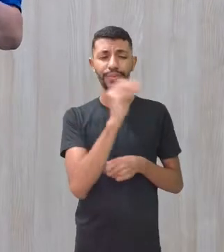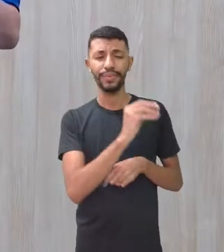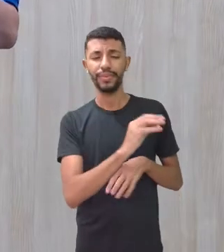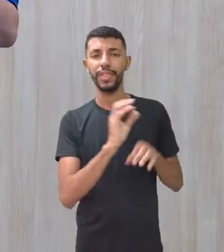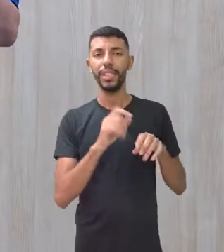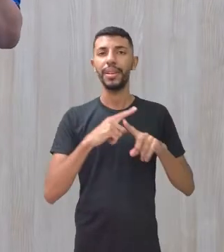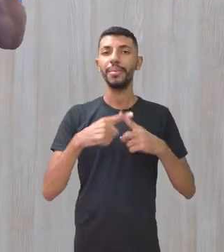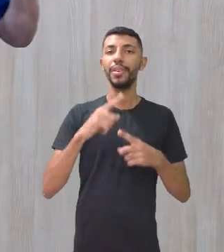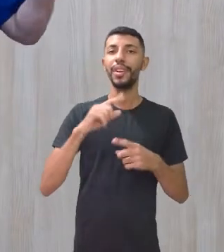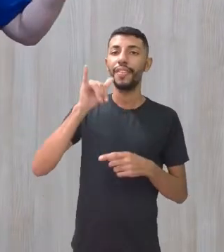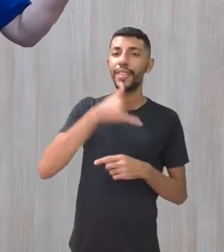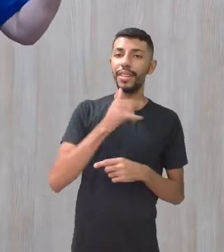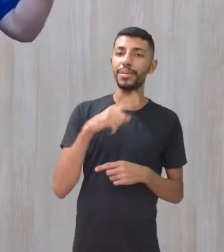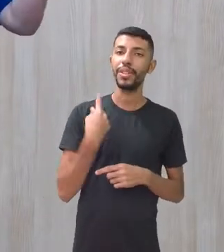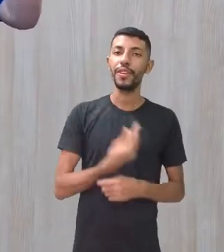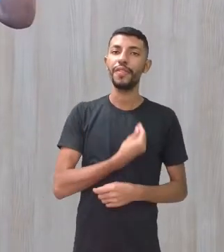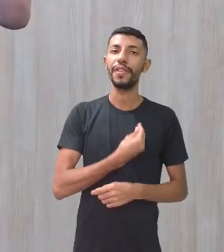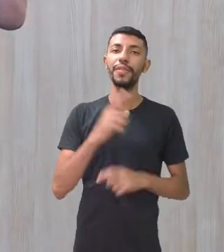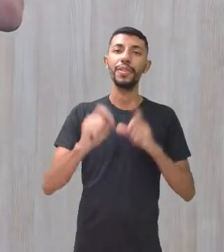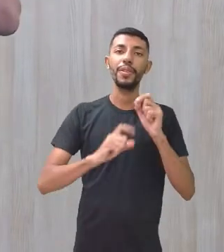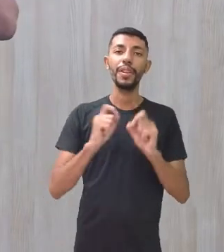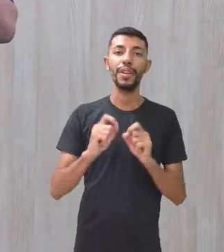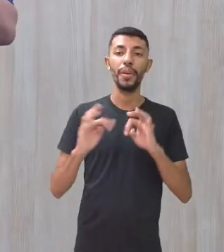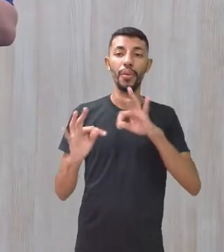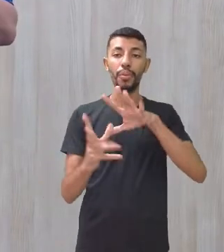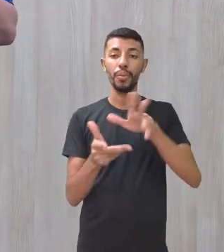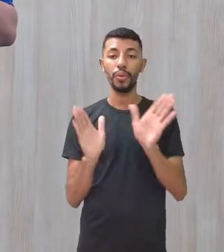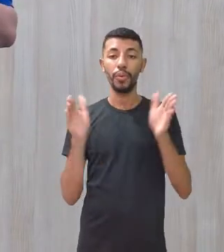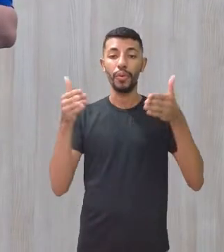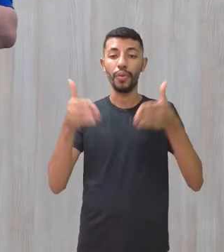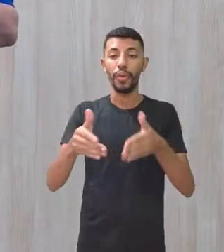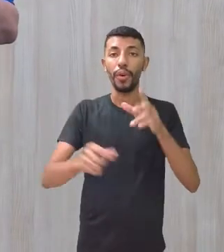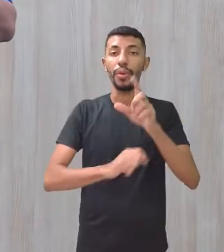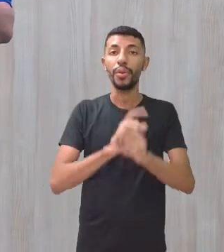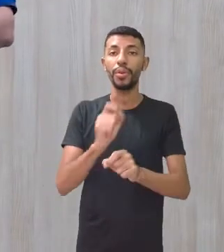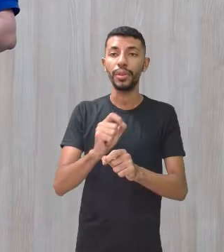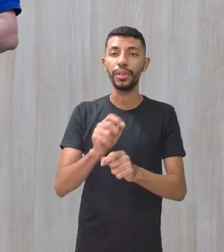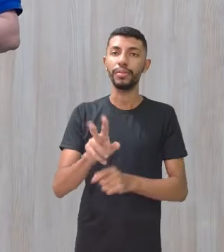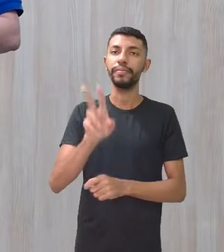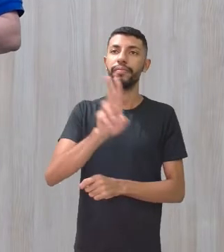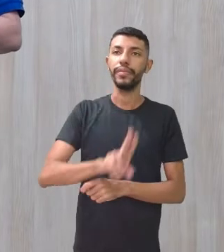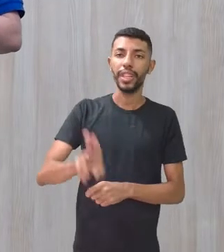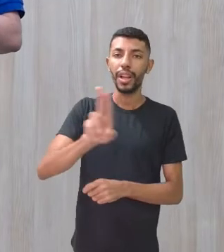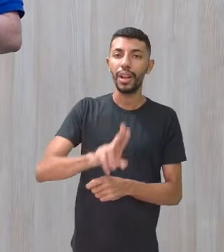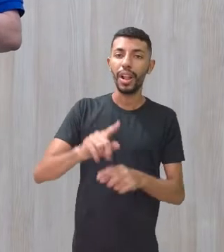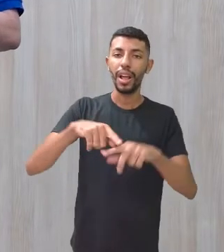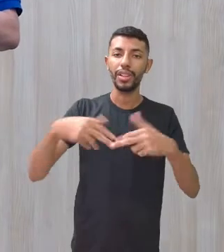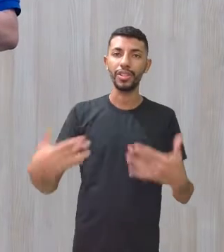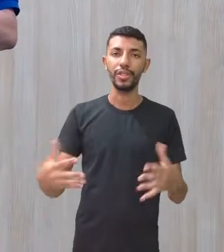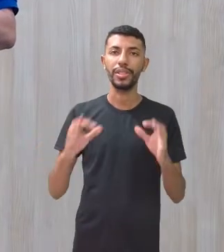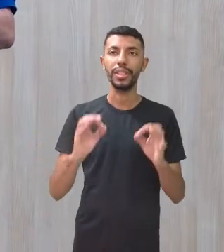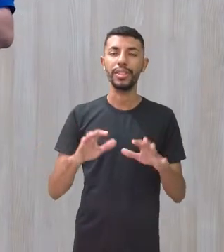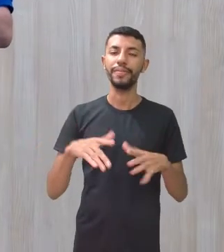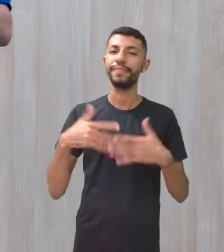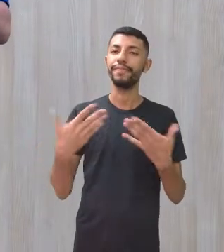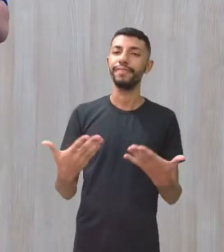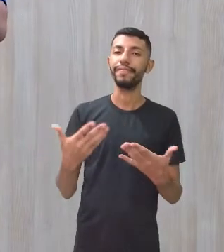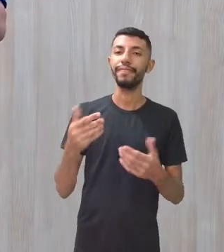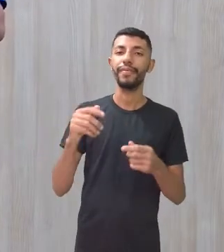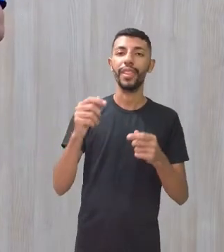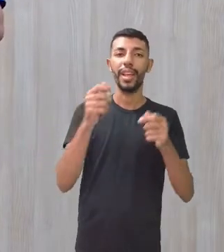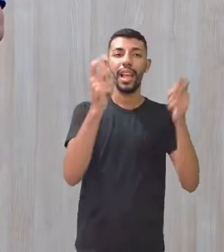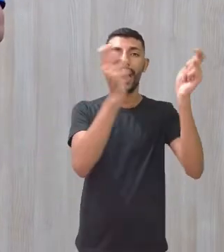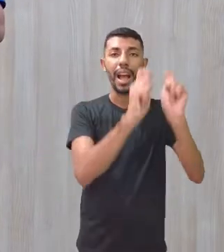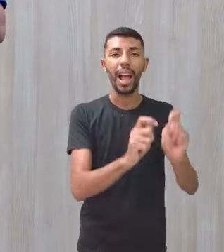gente, infelizmente, vive um mundo muito voltado para a utilidade das coisas. E a utilidade da arte,